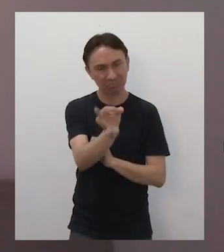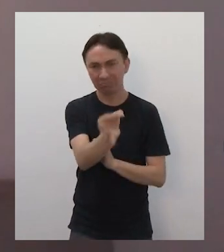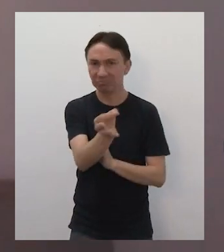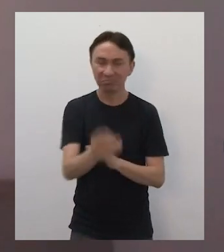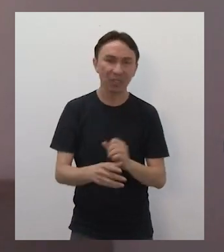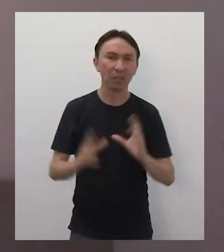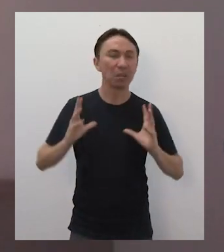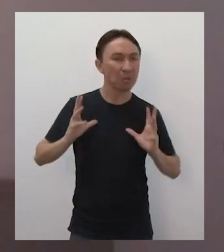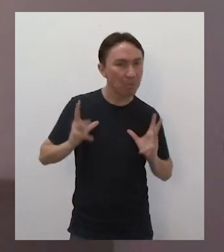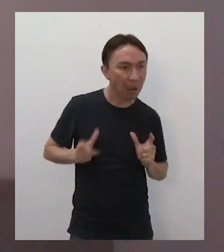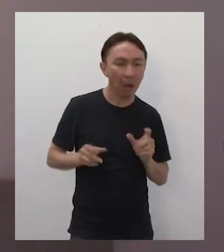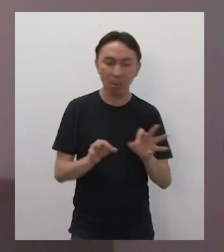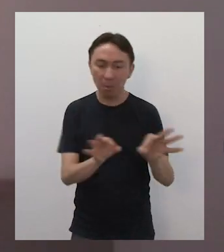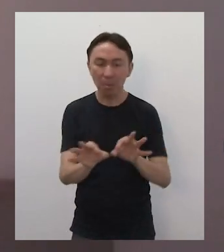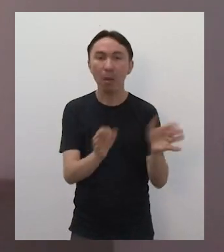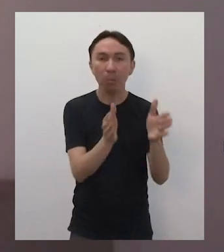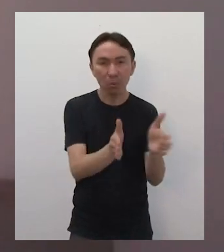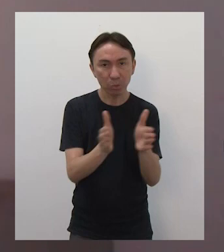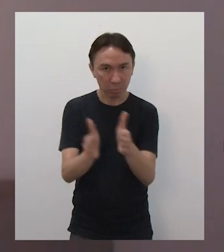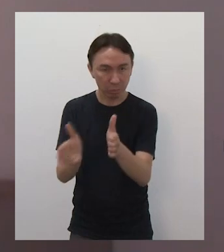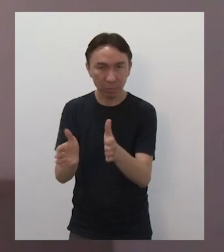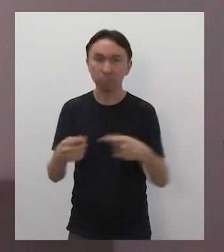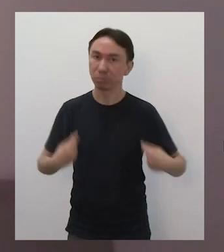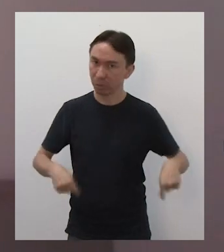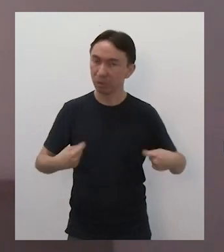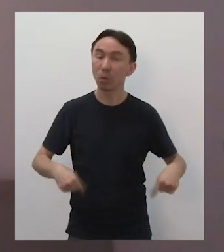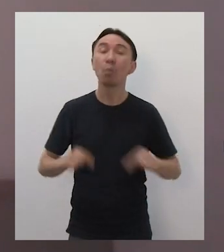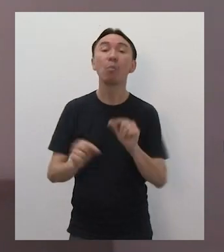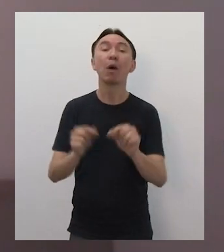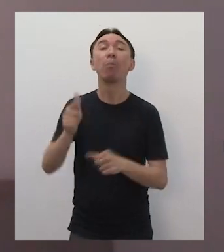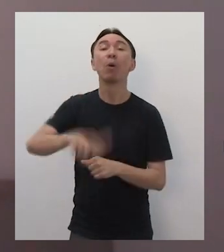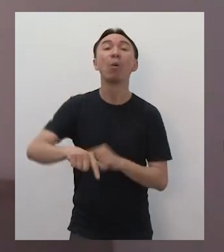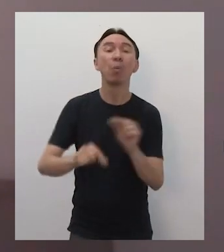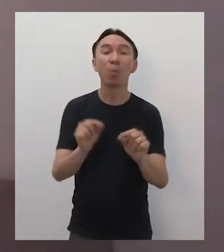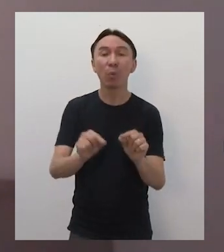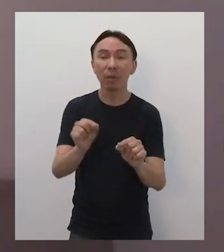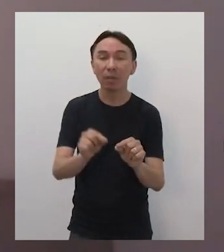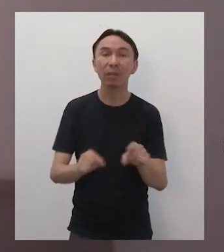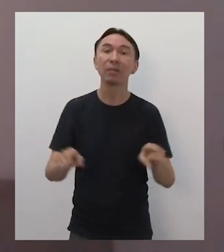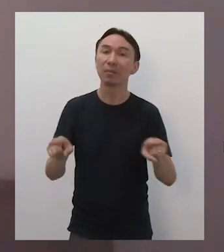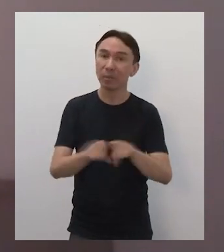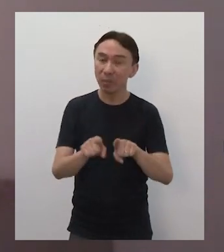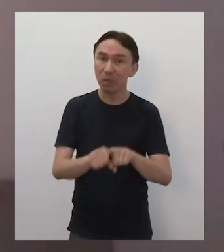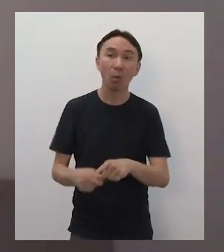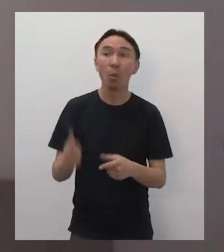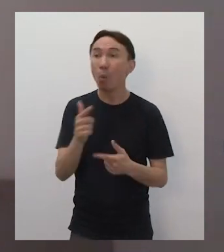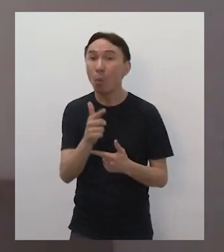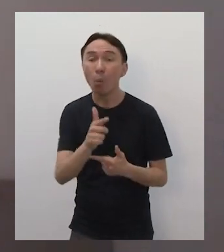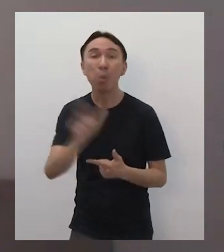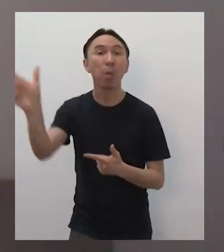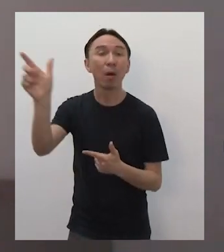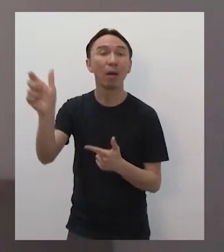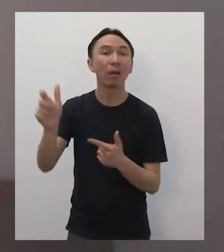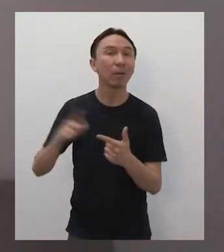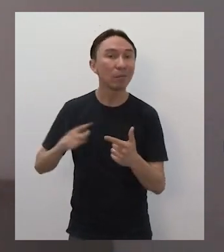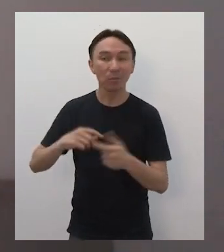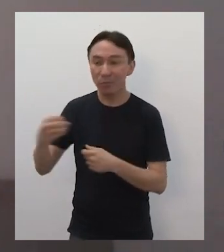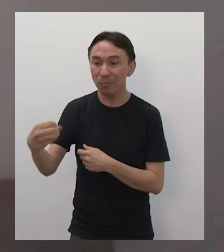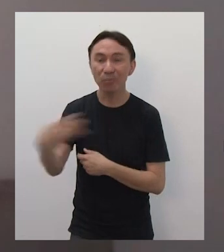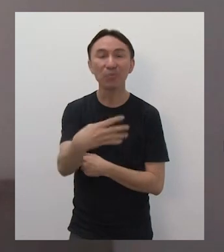sanitárias e organizacionais, a gente vai precisar ter atividades diferenciadas mesmo de